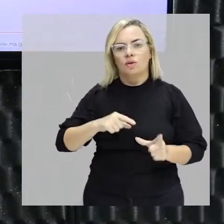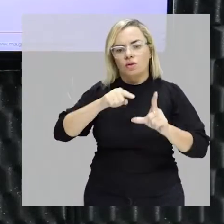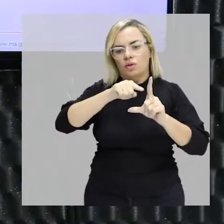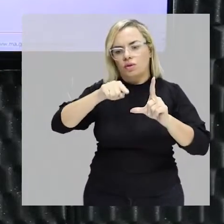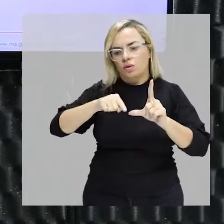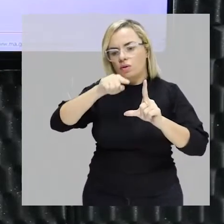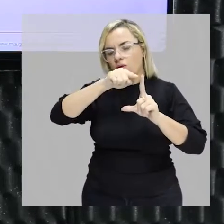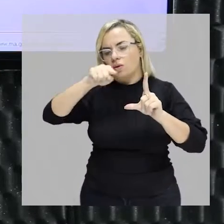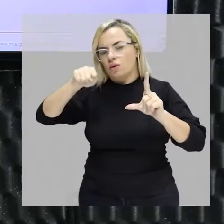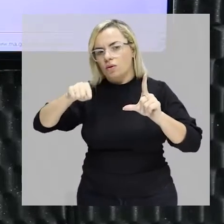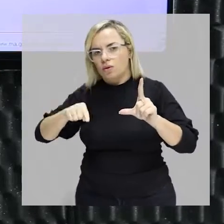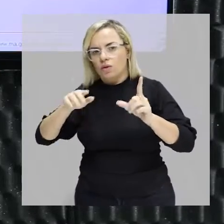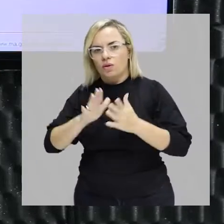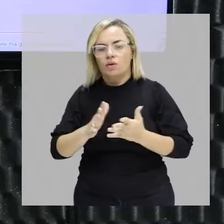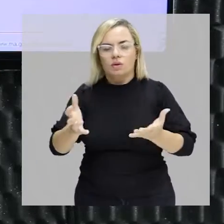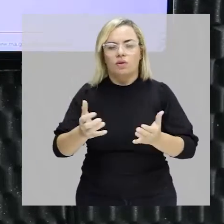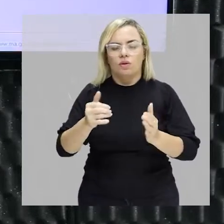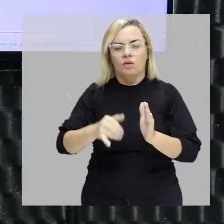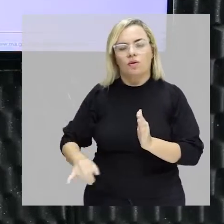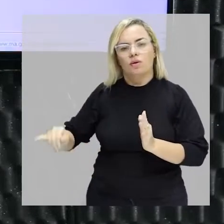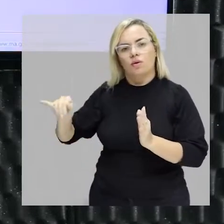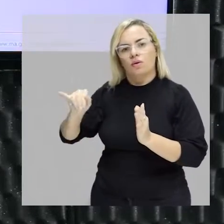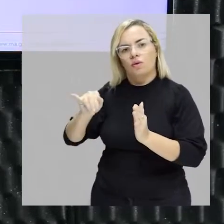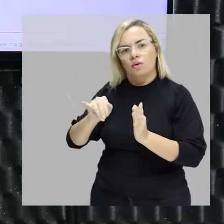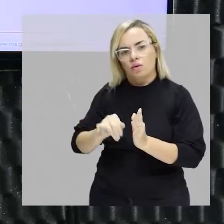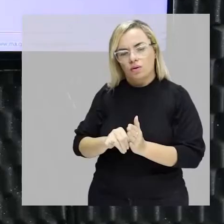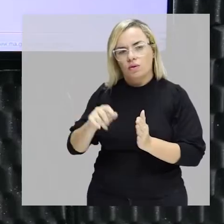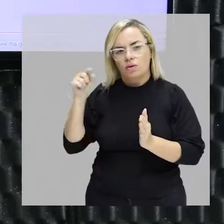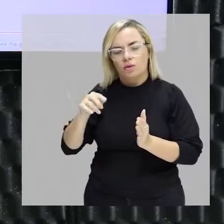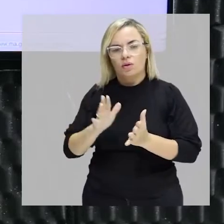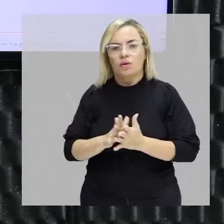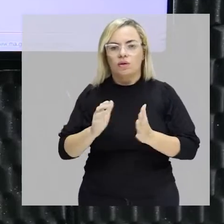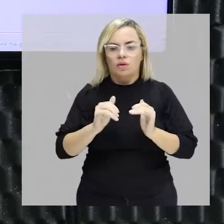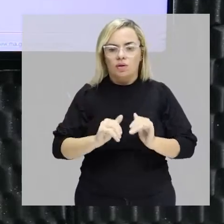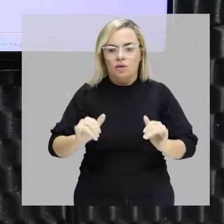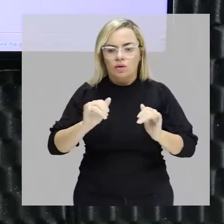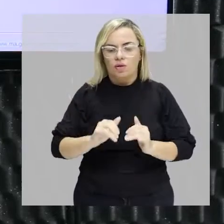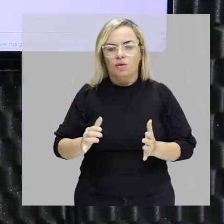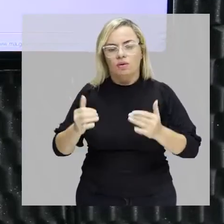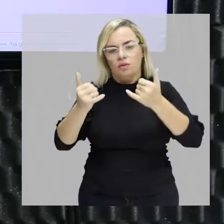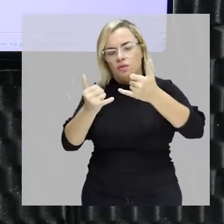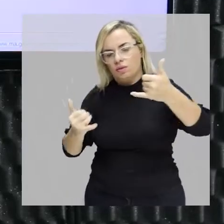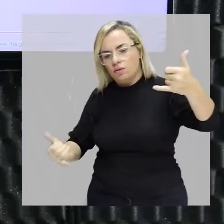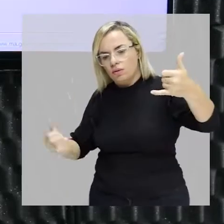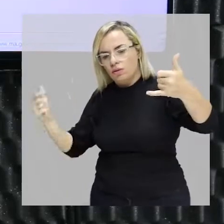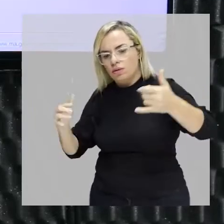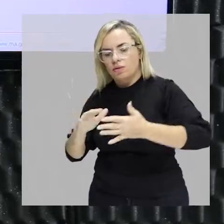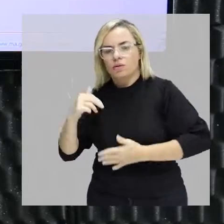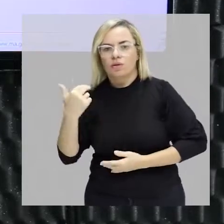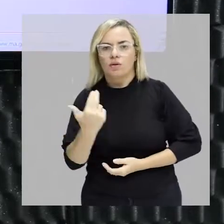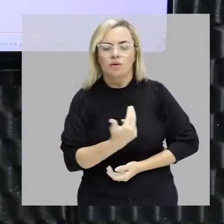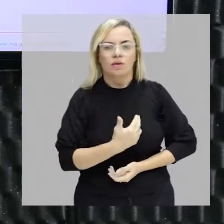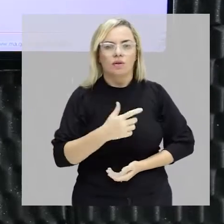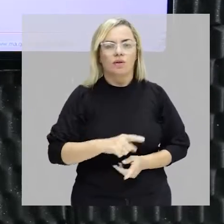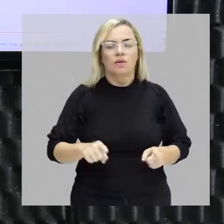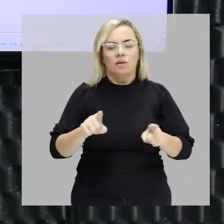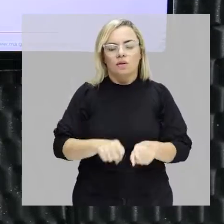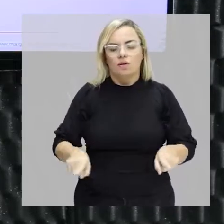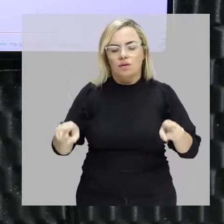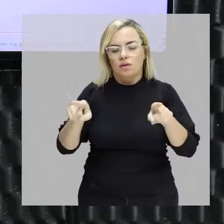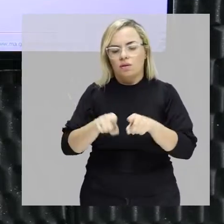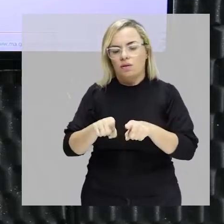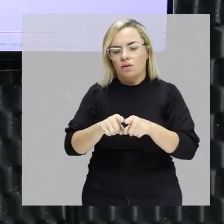nós quiséssemos identificar mais pontos naquela reta, tá? Nós também conseguiríamos